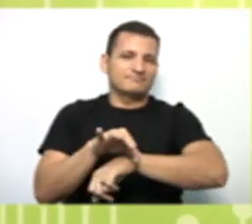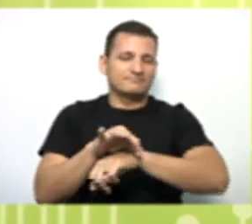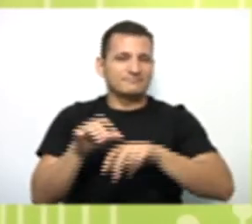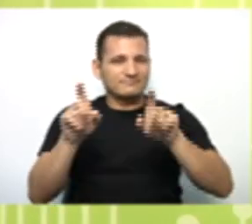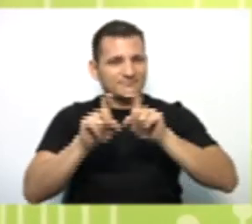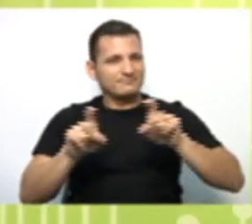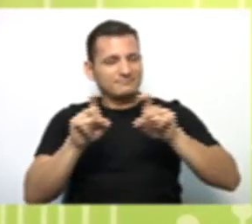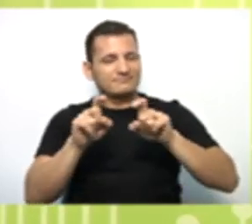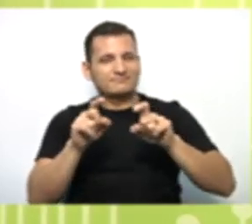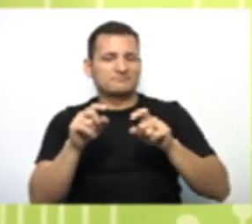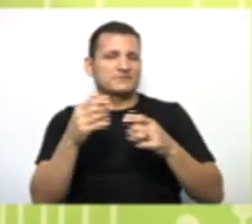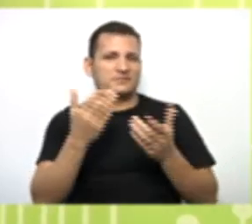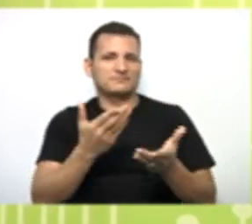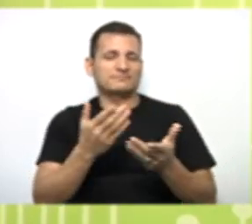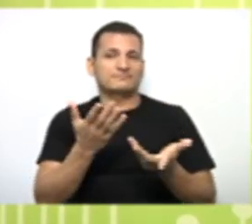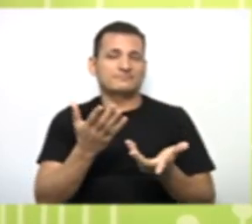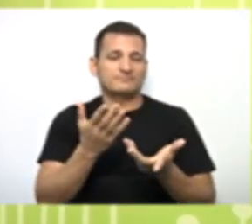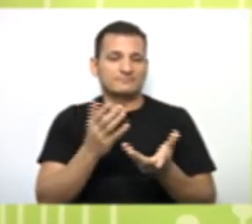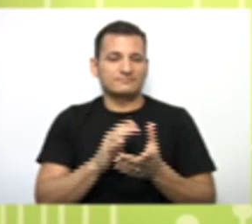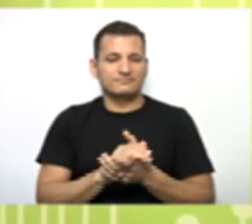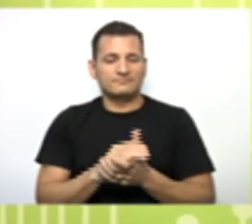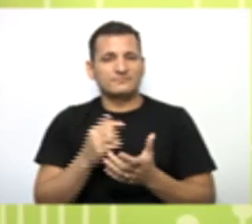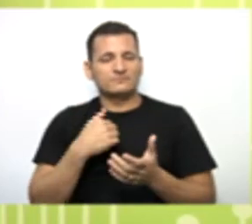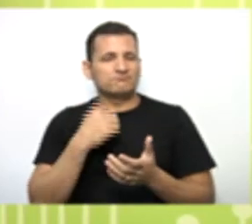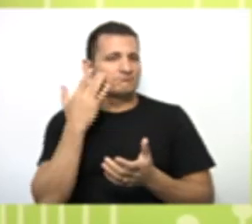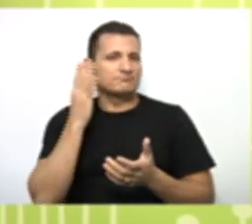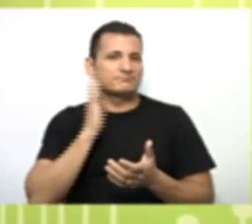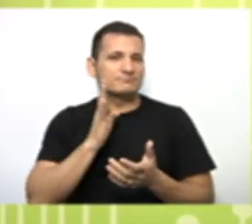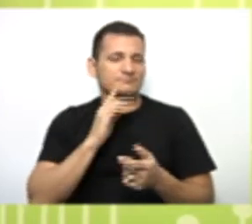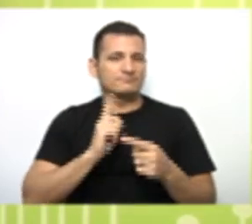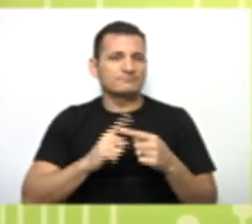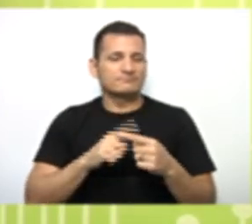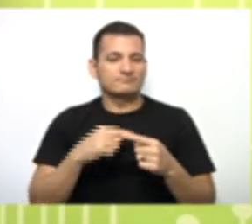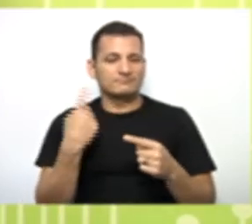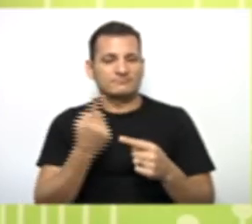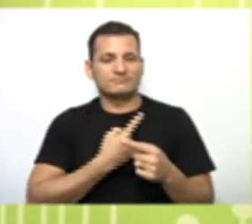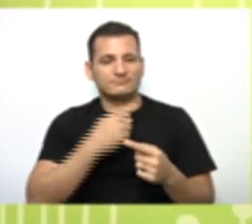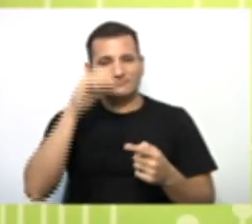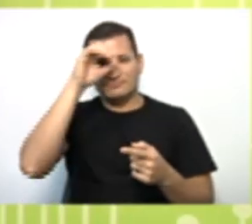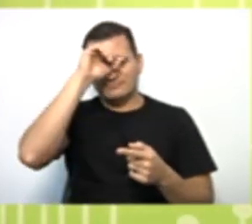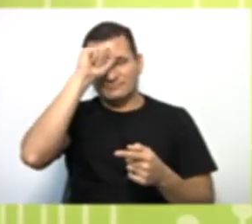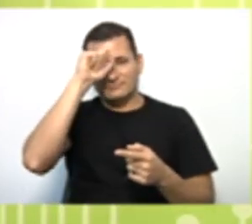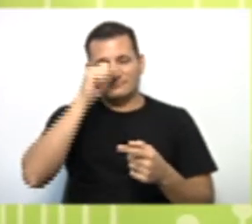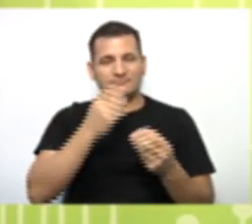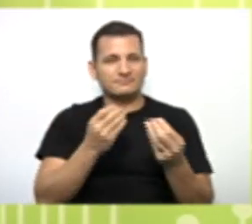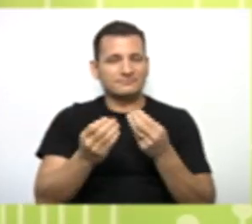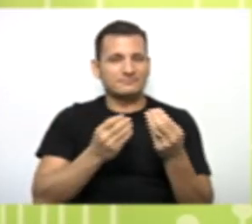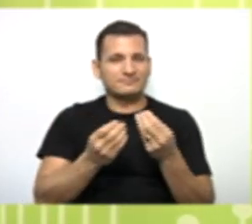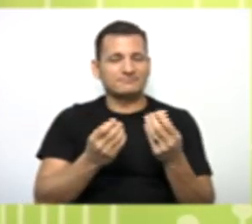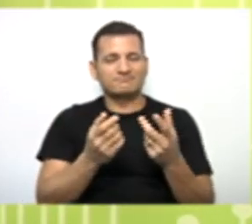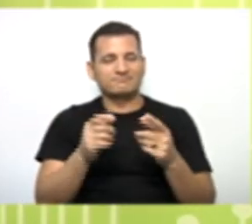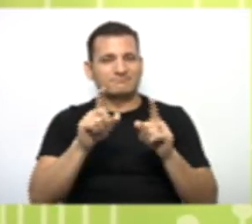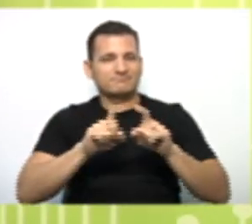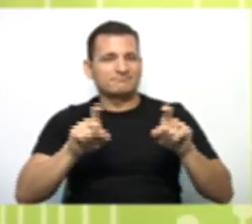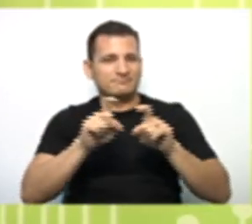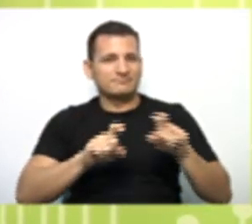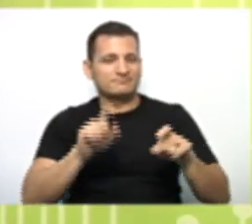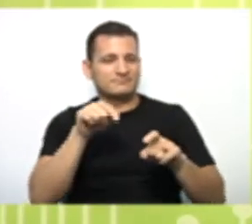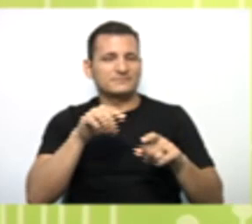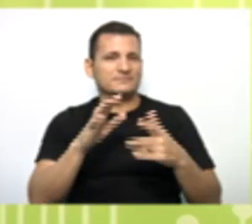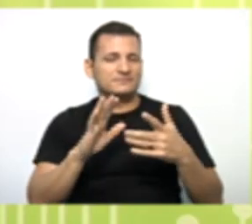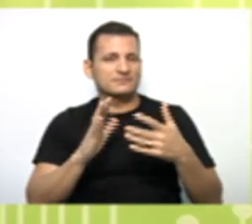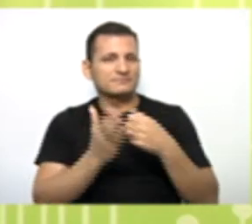Não é... É legal, né? Eu acho legal porque a gente está aprendendo o cerne da computação. É uma